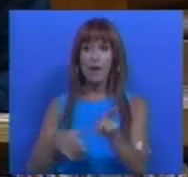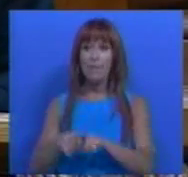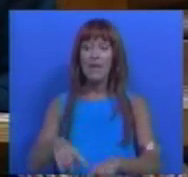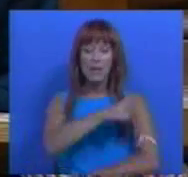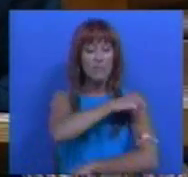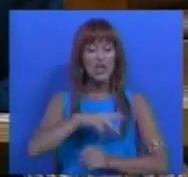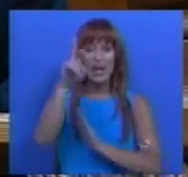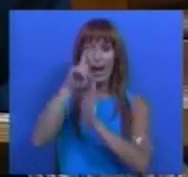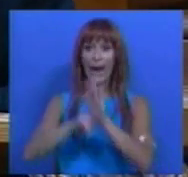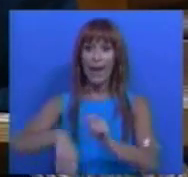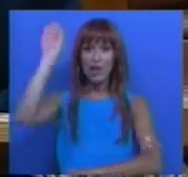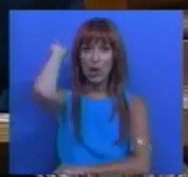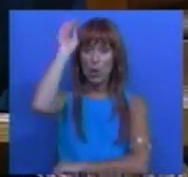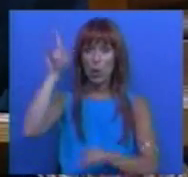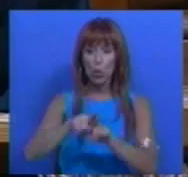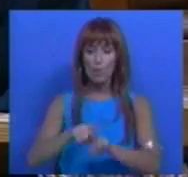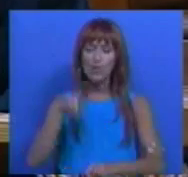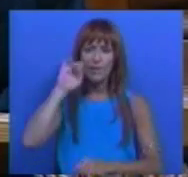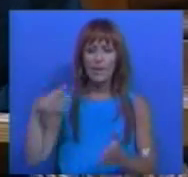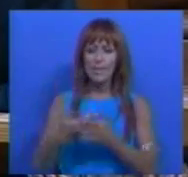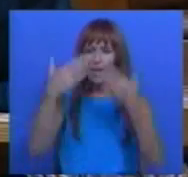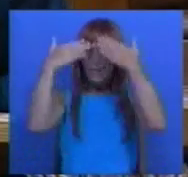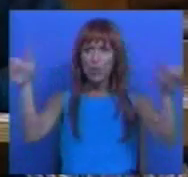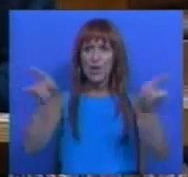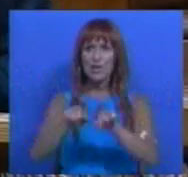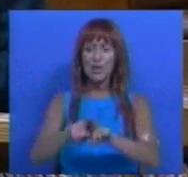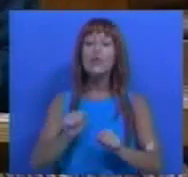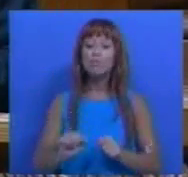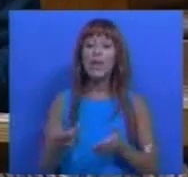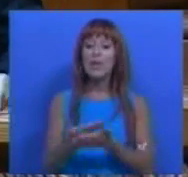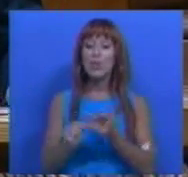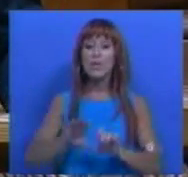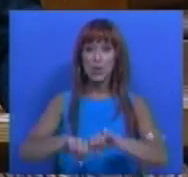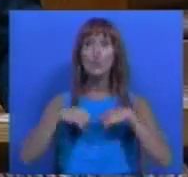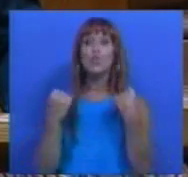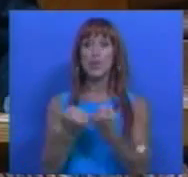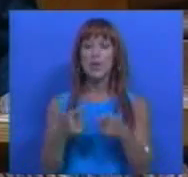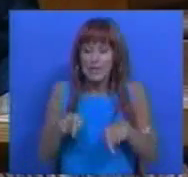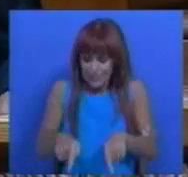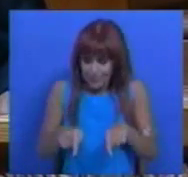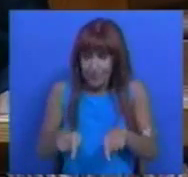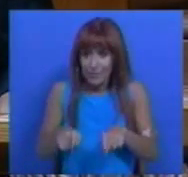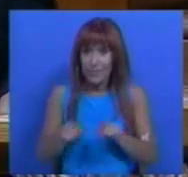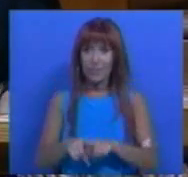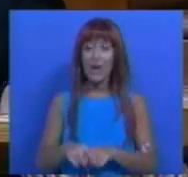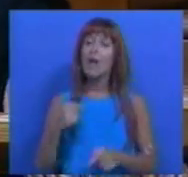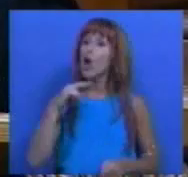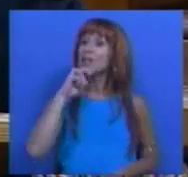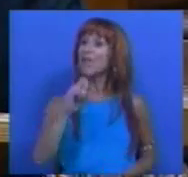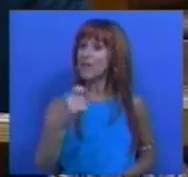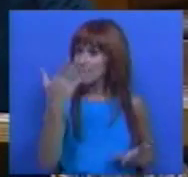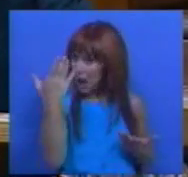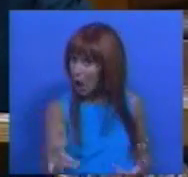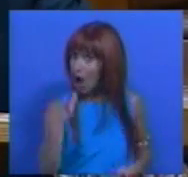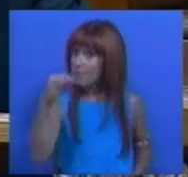em nome de regras republicanas que protejam a democracia na economia e na sociedade. E para isso avisamos